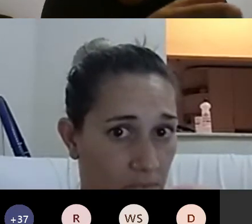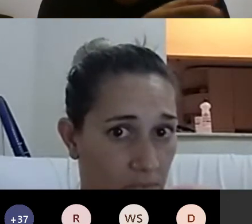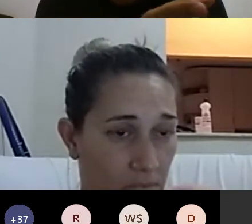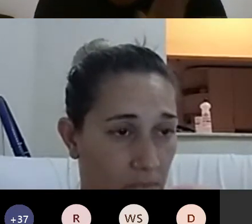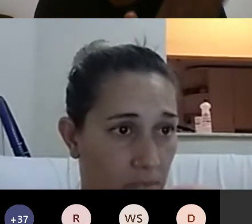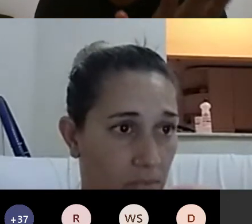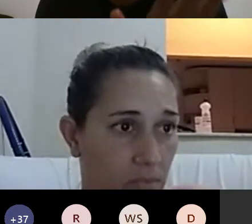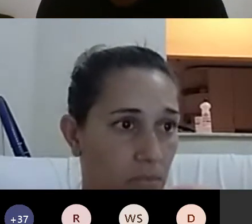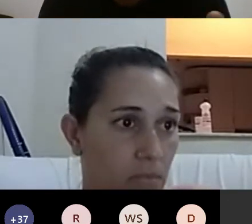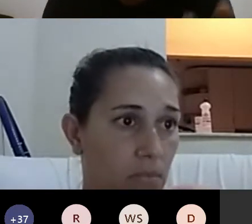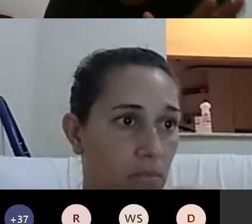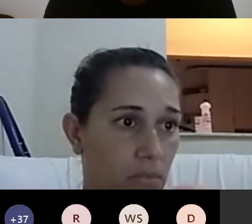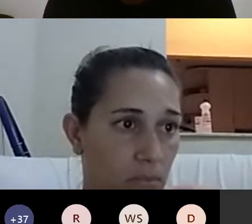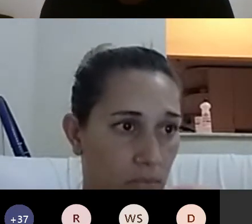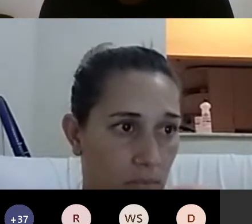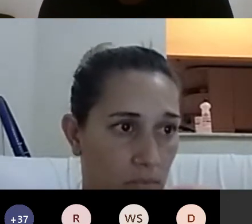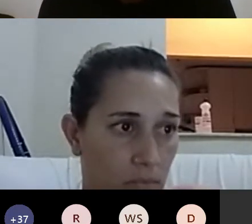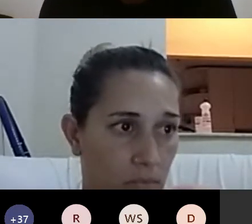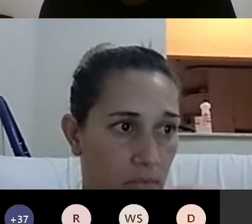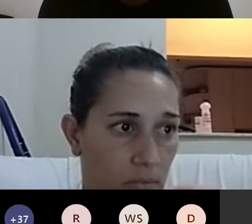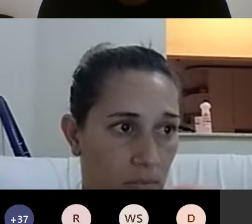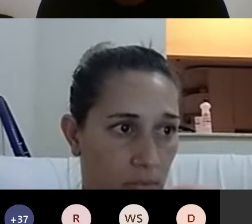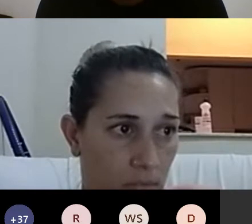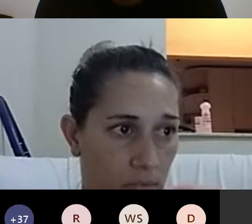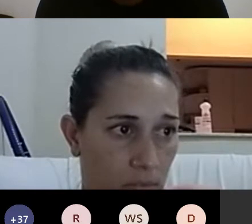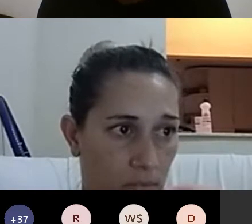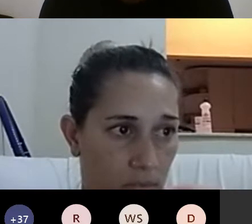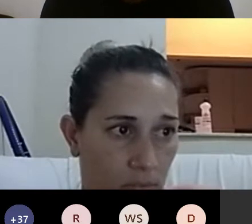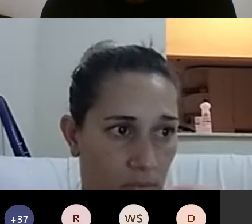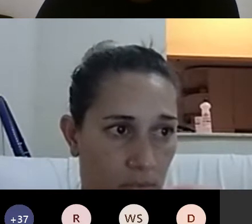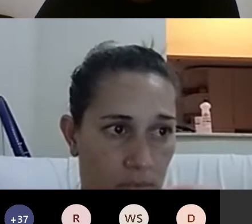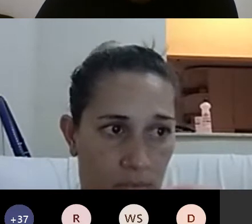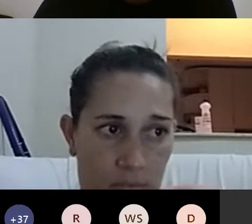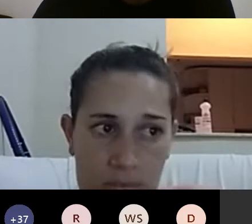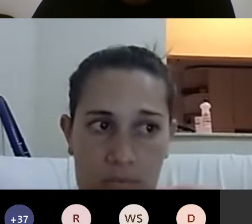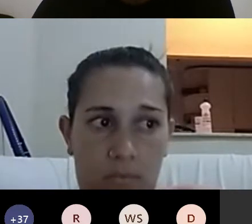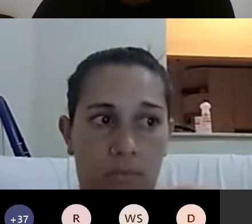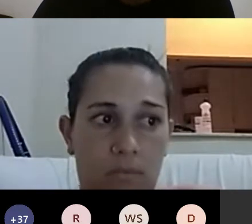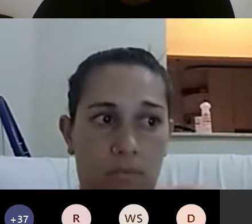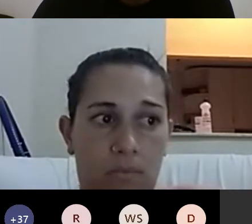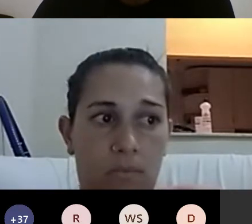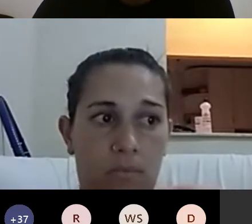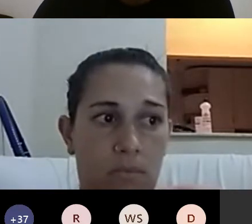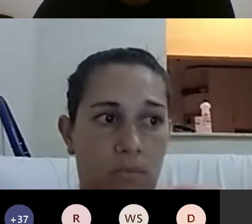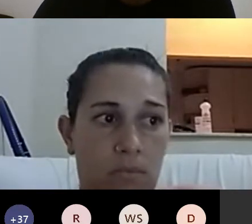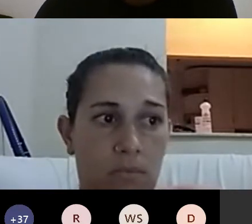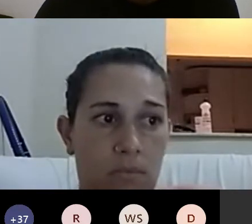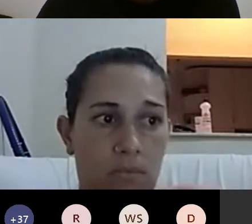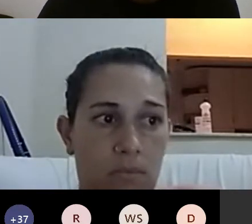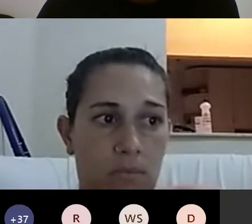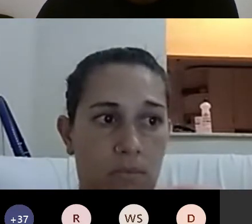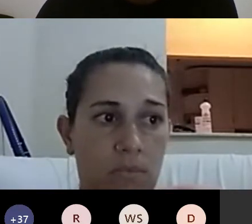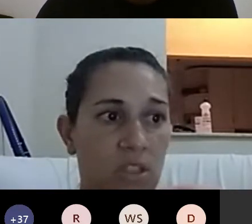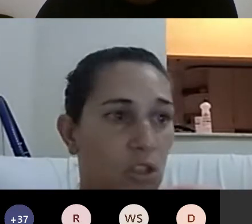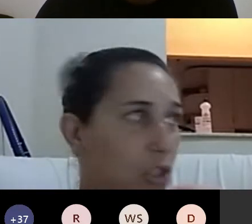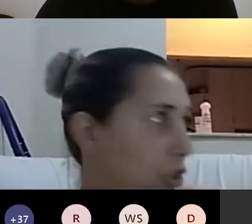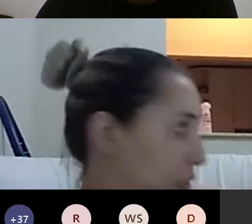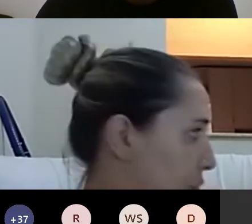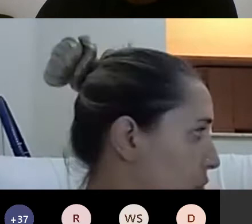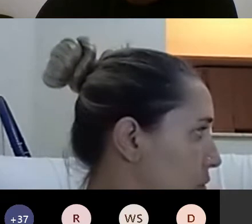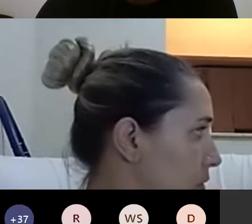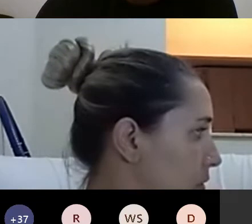Mas vamos ficar, já está combinado, tá? A gente vai fazer a tratativa. Eu vou abrir aqui de novo